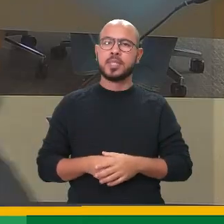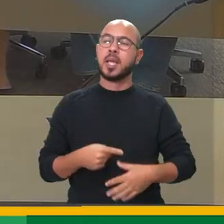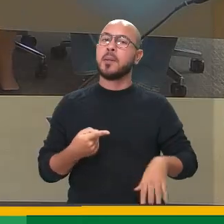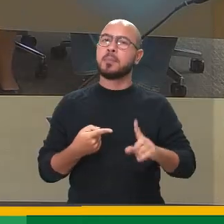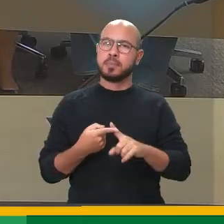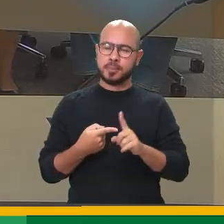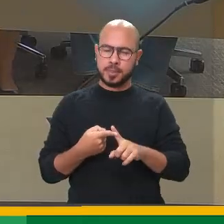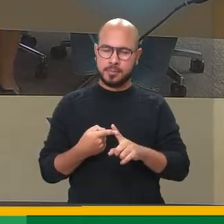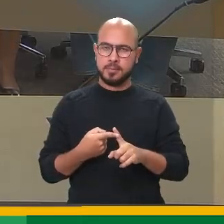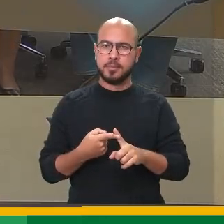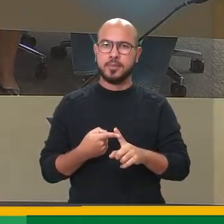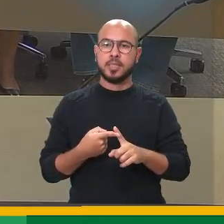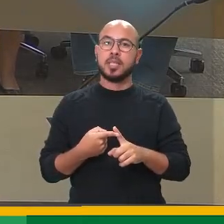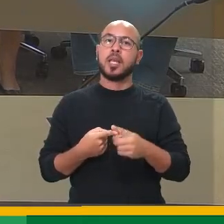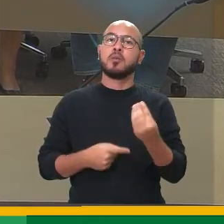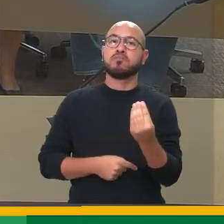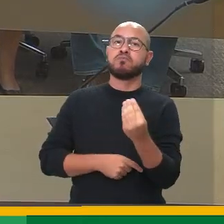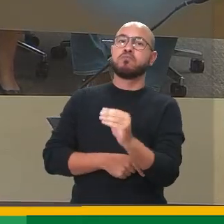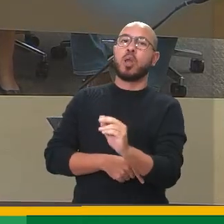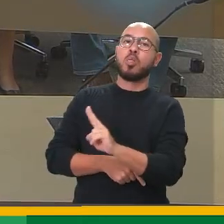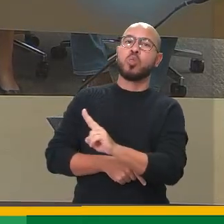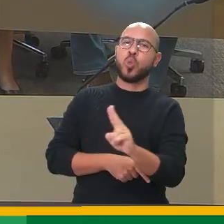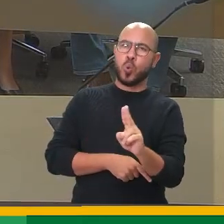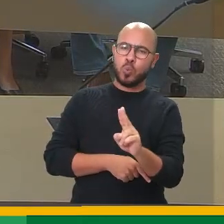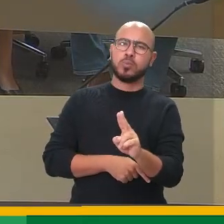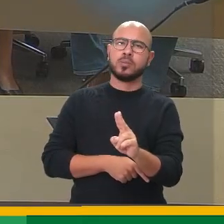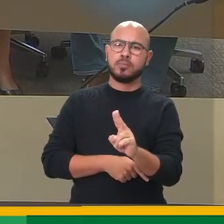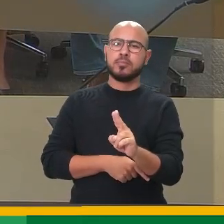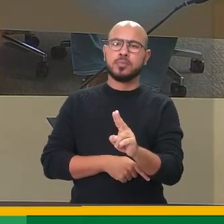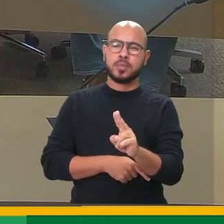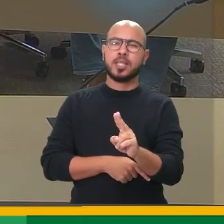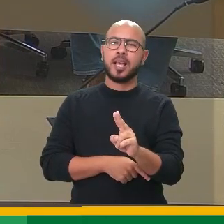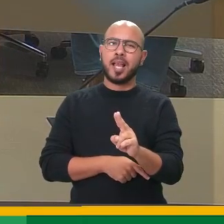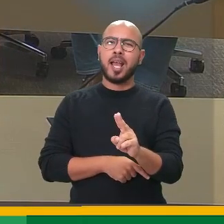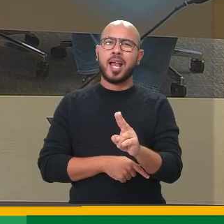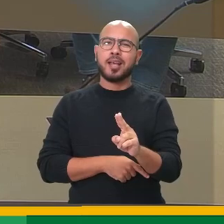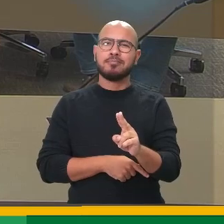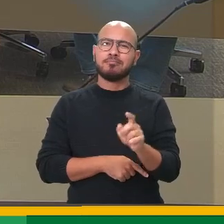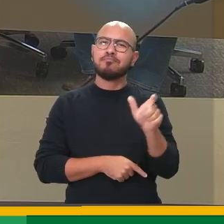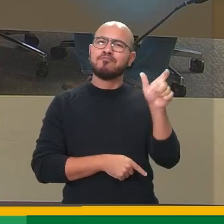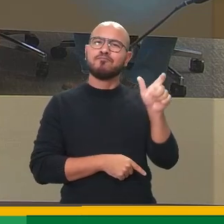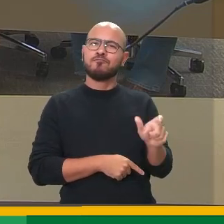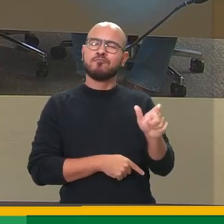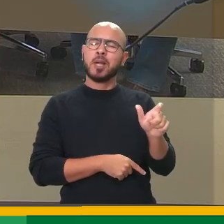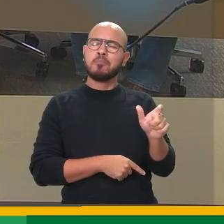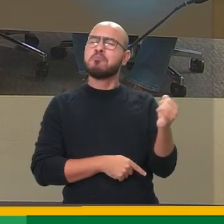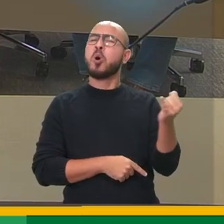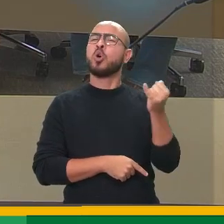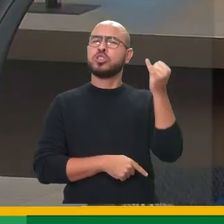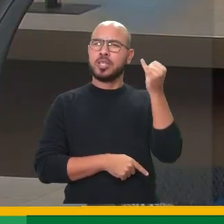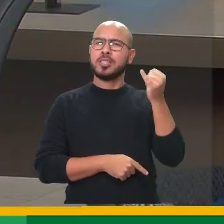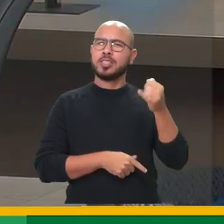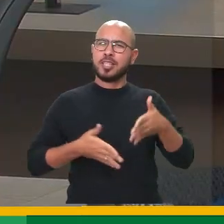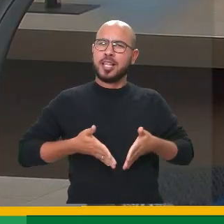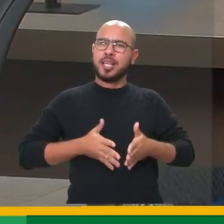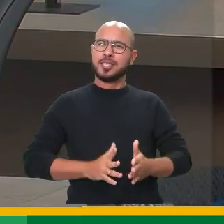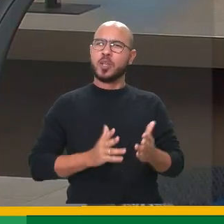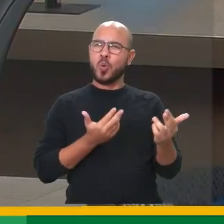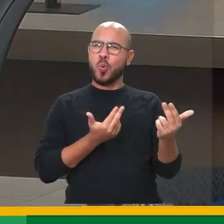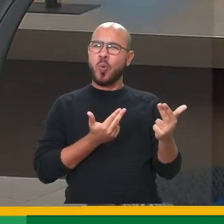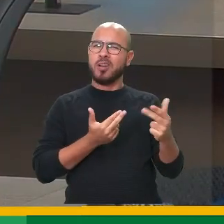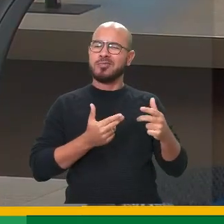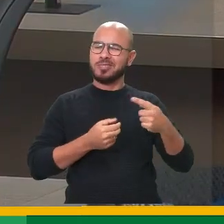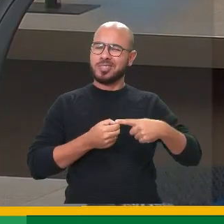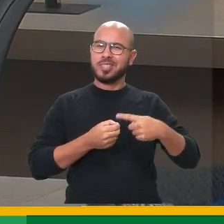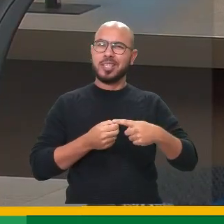fato de dar nome ao Colégio do meu conterrâneo maguito Vilela em que